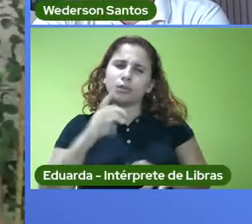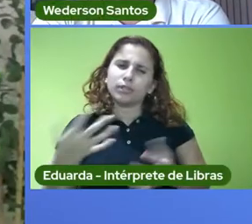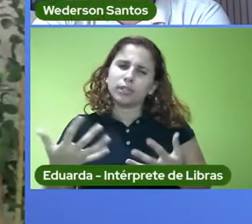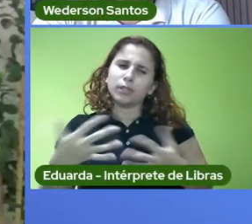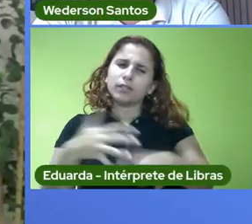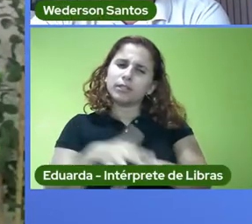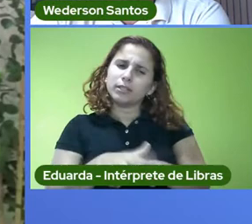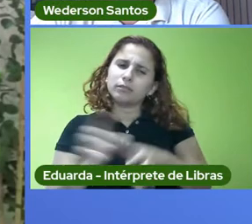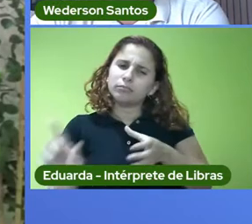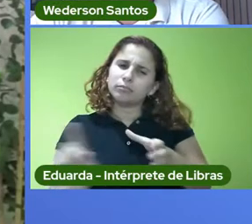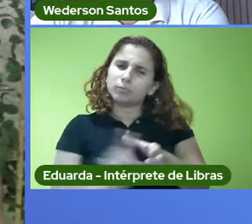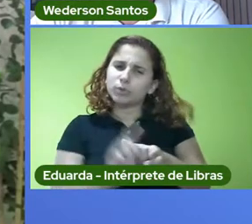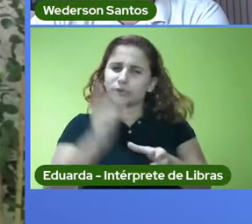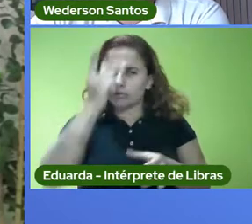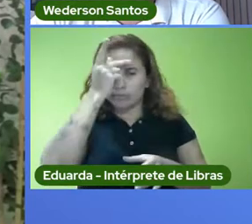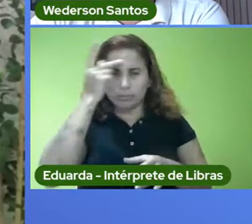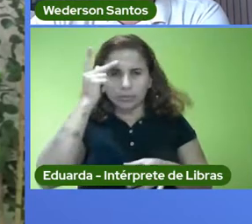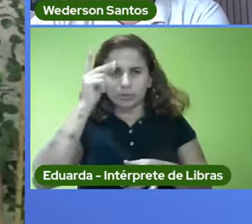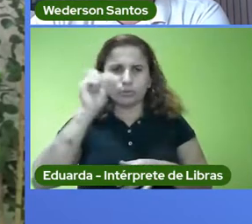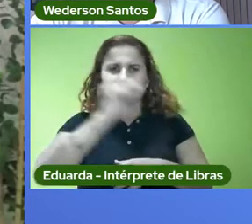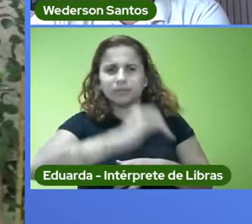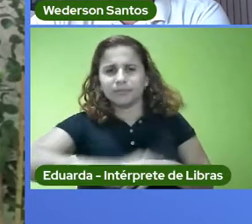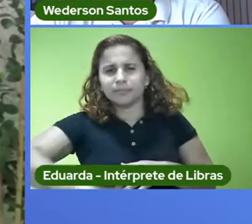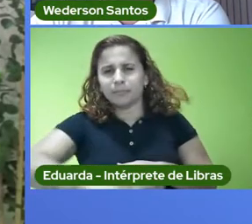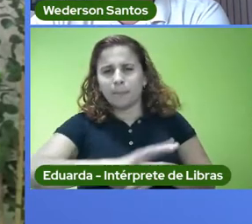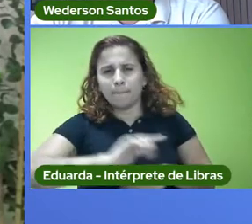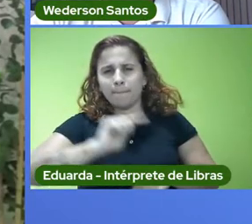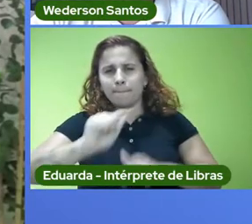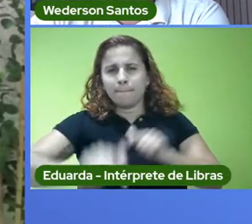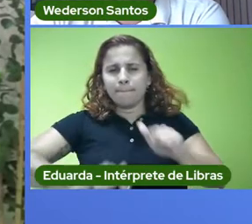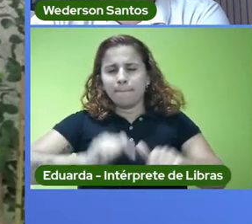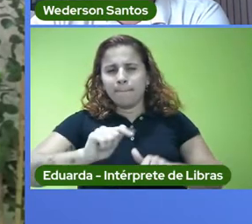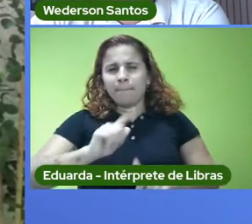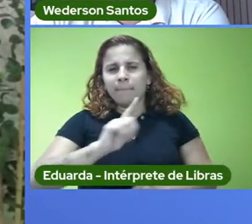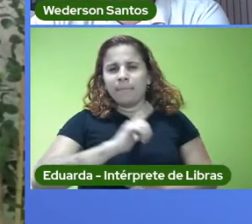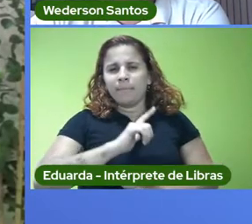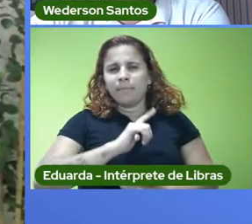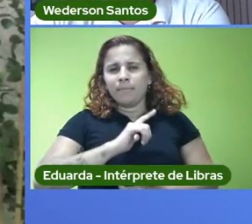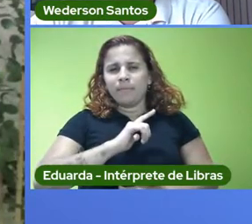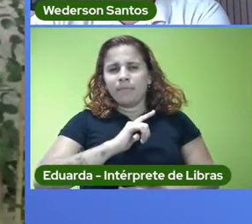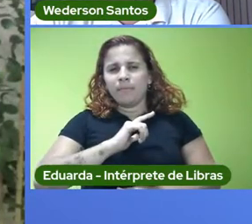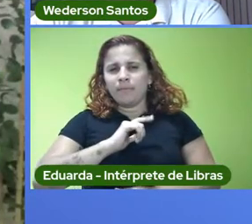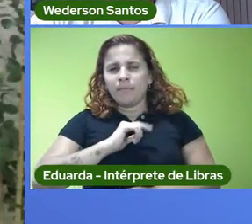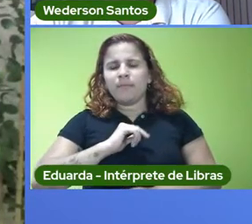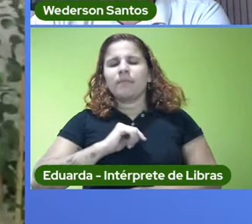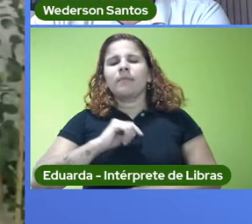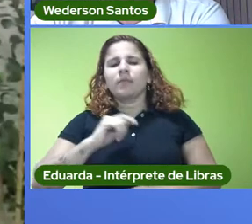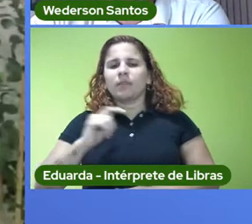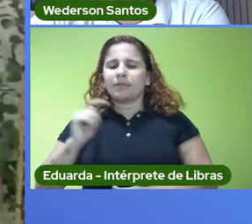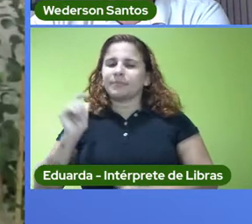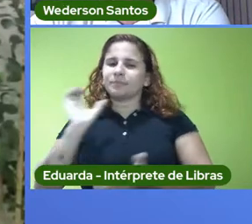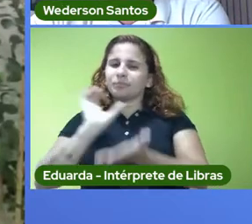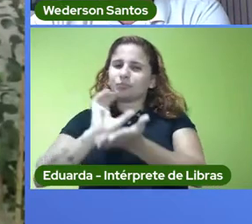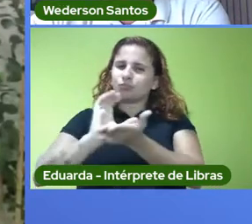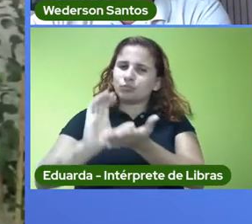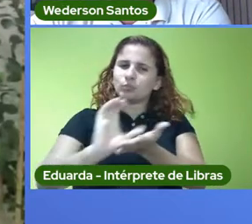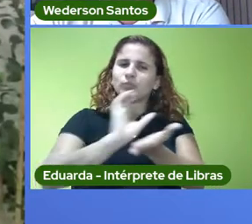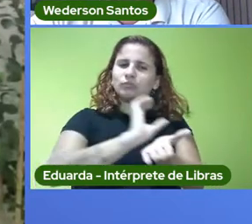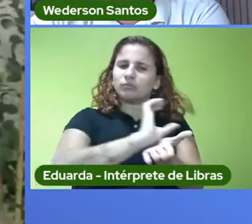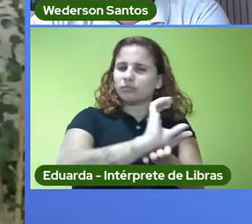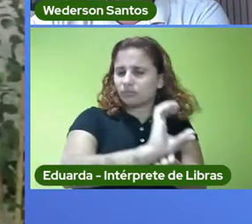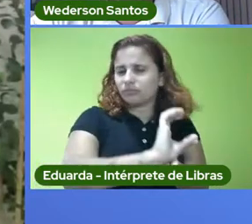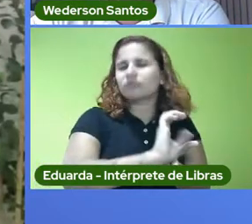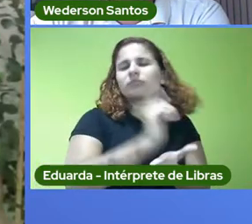trabalho, né? Uhum. Então, já tivemos dois ciclos aqui, são recursos nossos, recursos de doação, de parceiros, mas que nós que